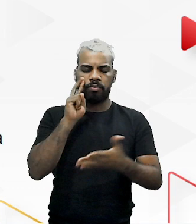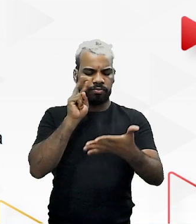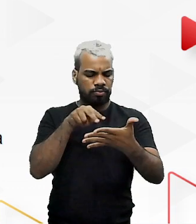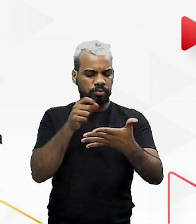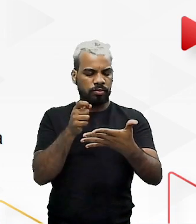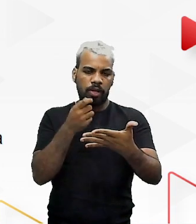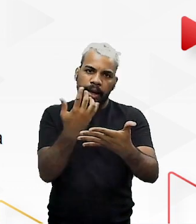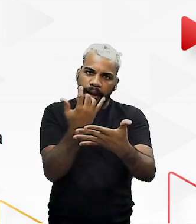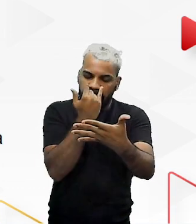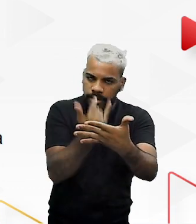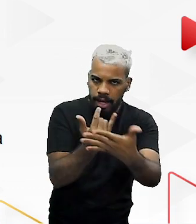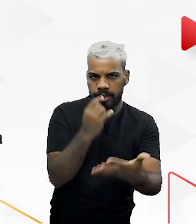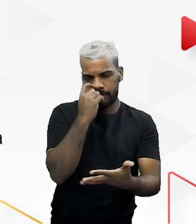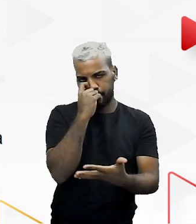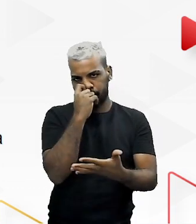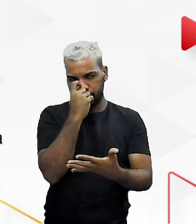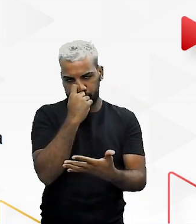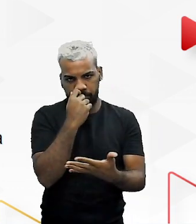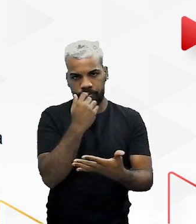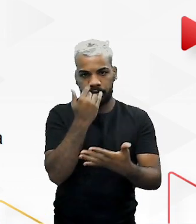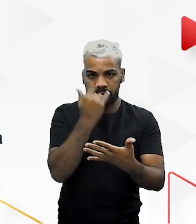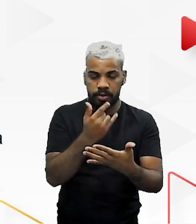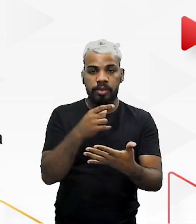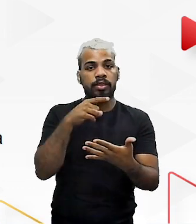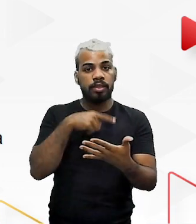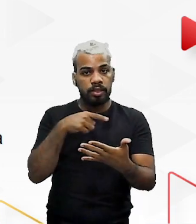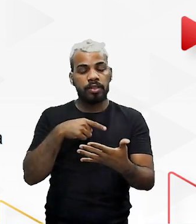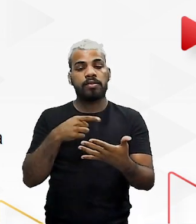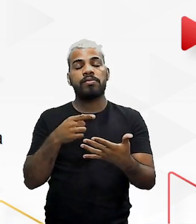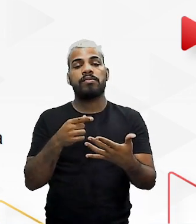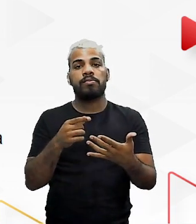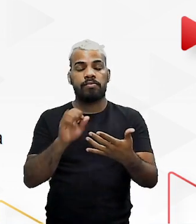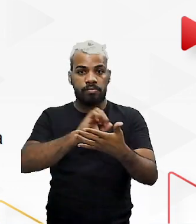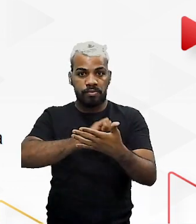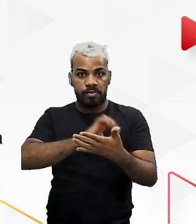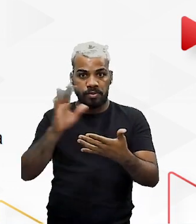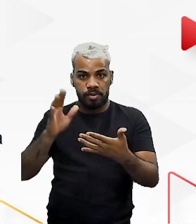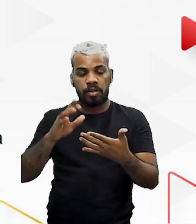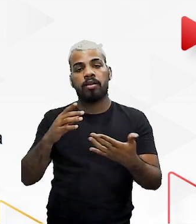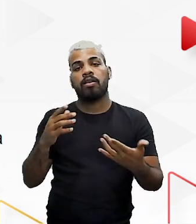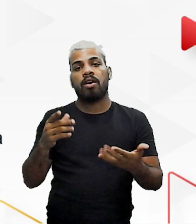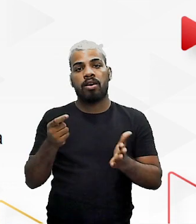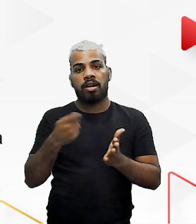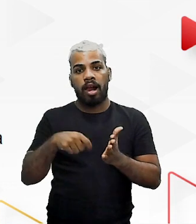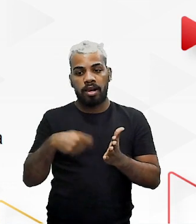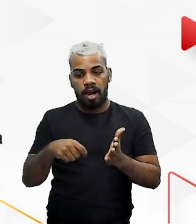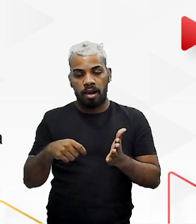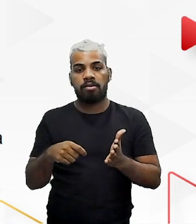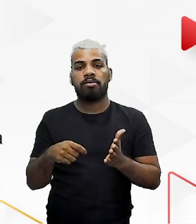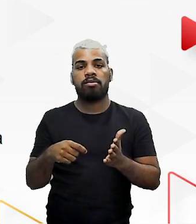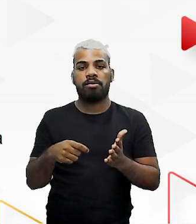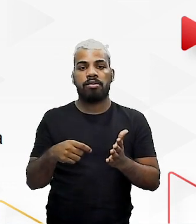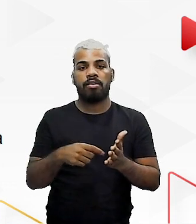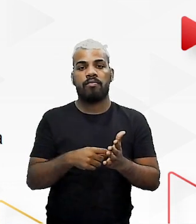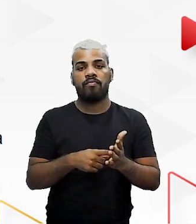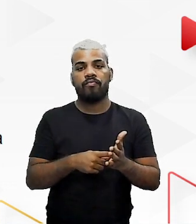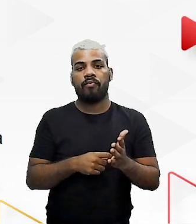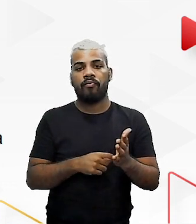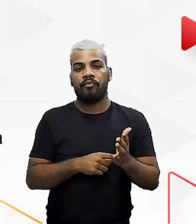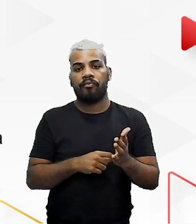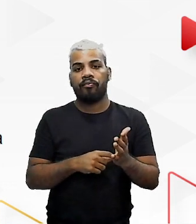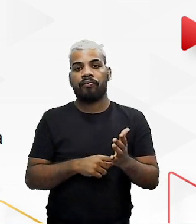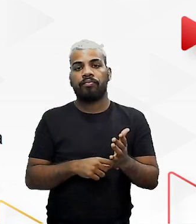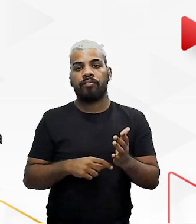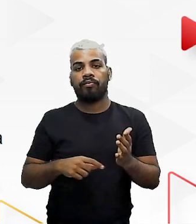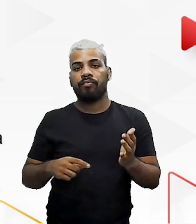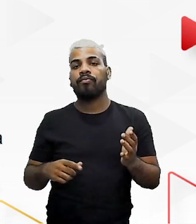receptor, apresenta-se de forma bastante evidente, geralmente grafada ou grafado, em letras